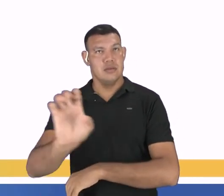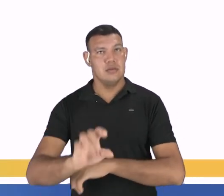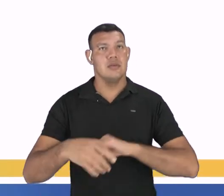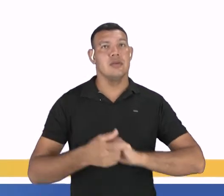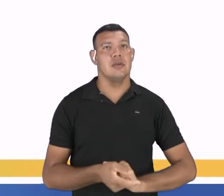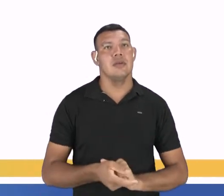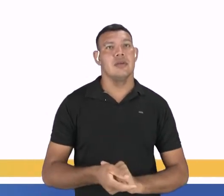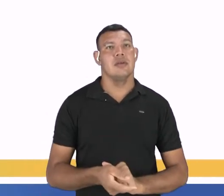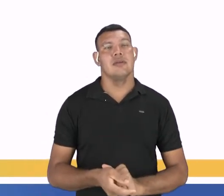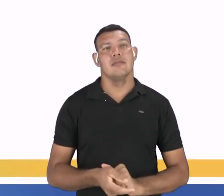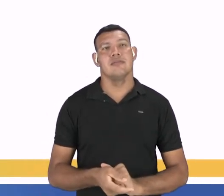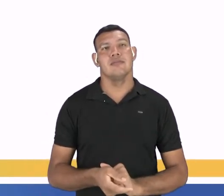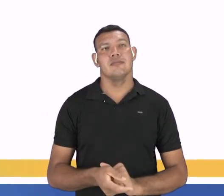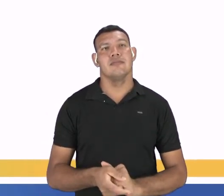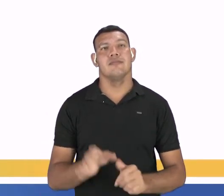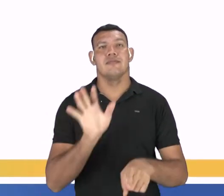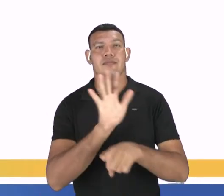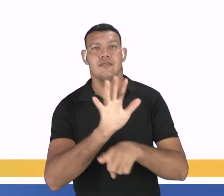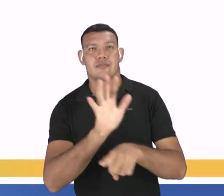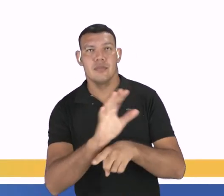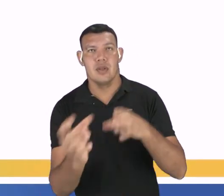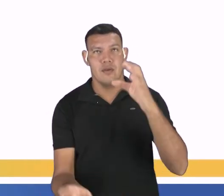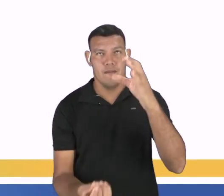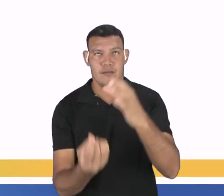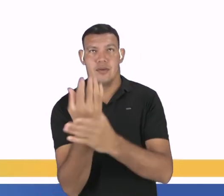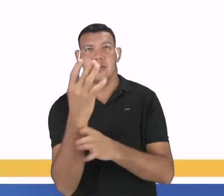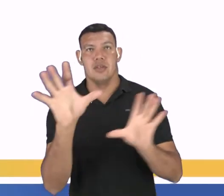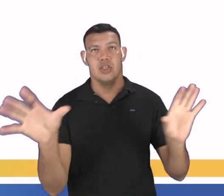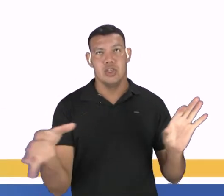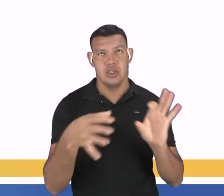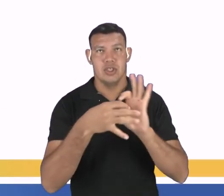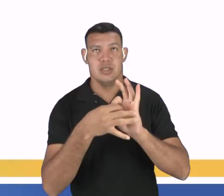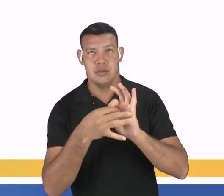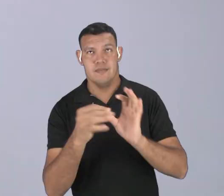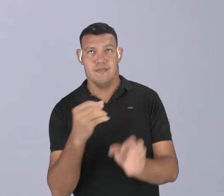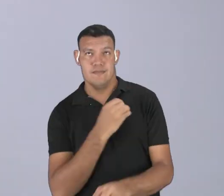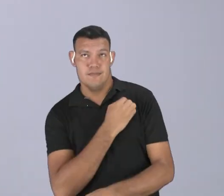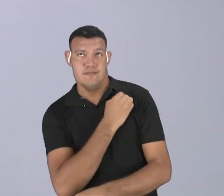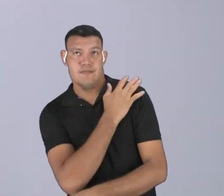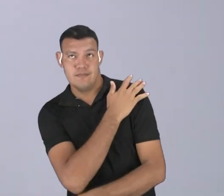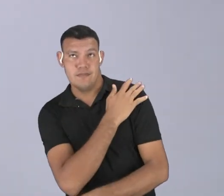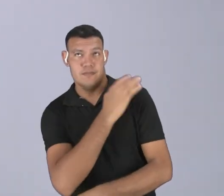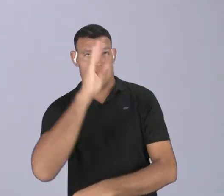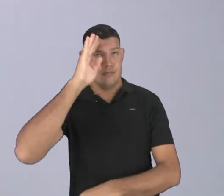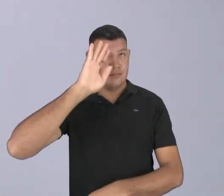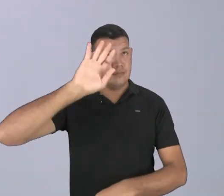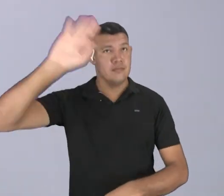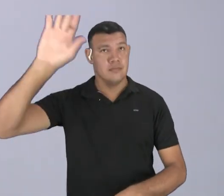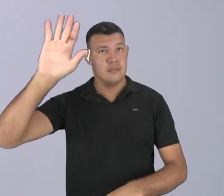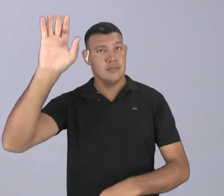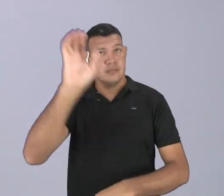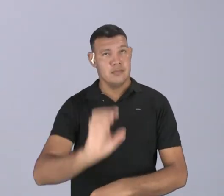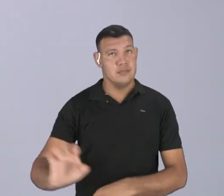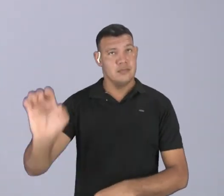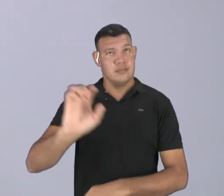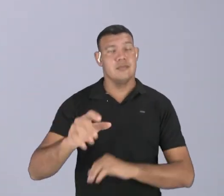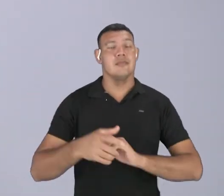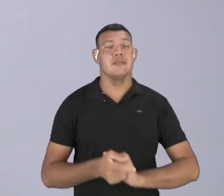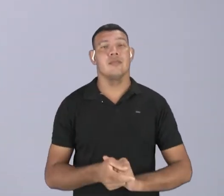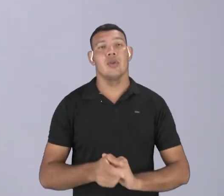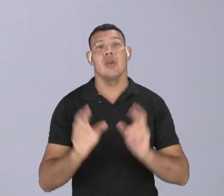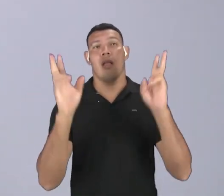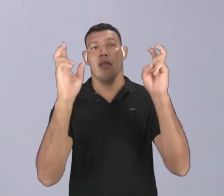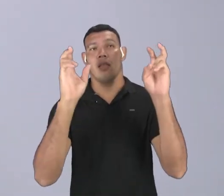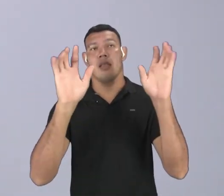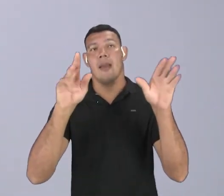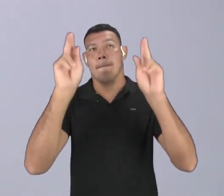de um cenário histórico favorável para a eclosão da Primeira Guerra Mundial, principalmente porque aquele primeiro ponto que diz que